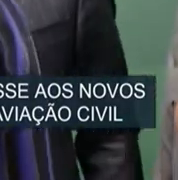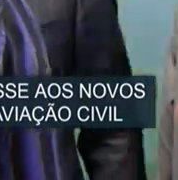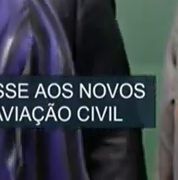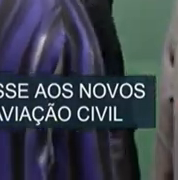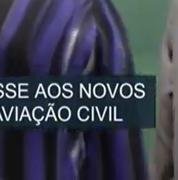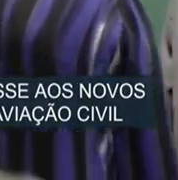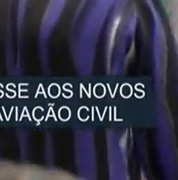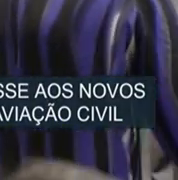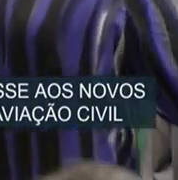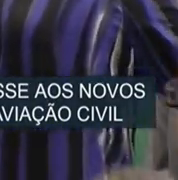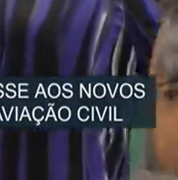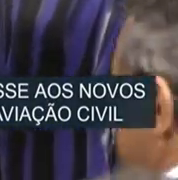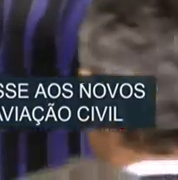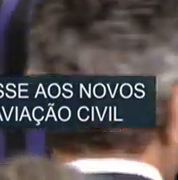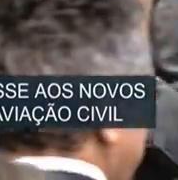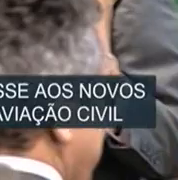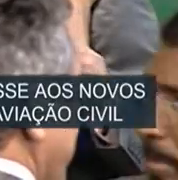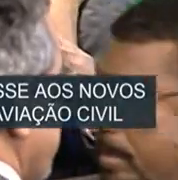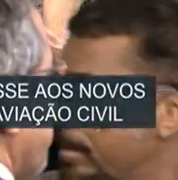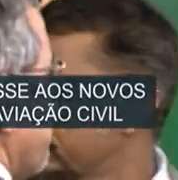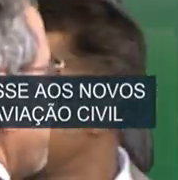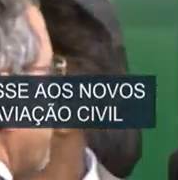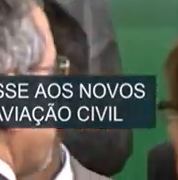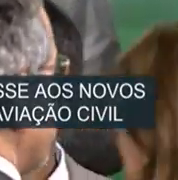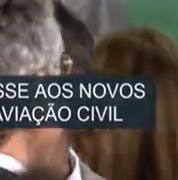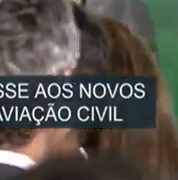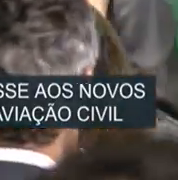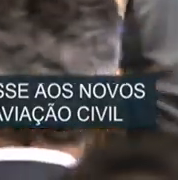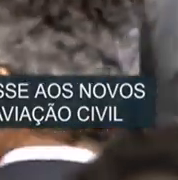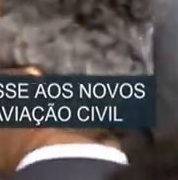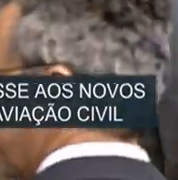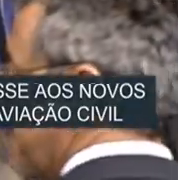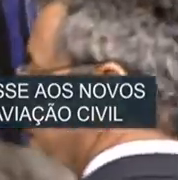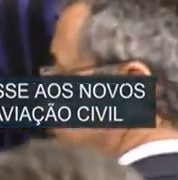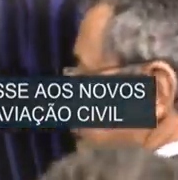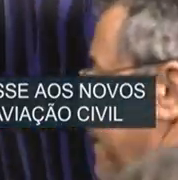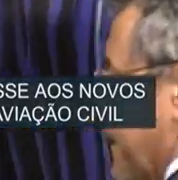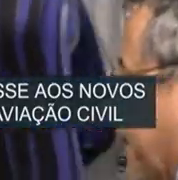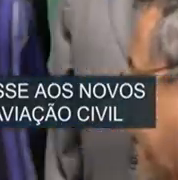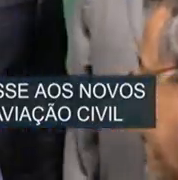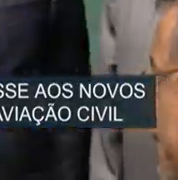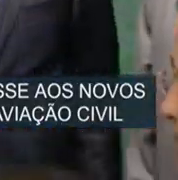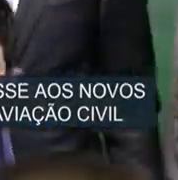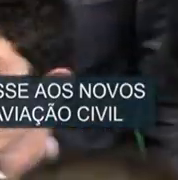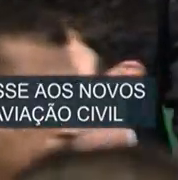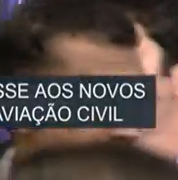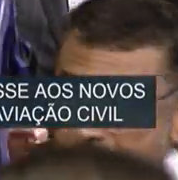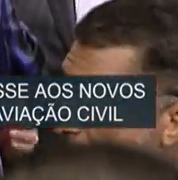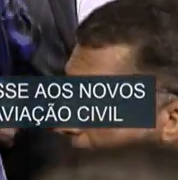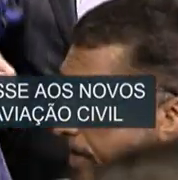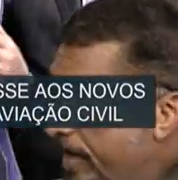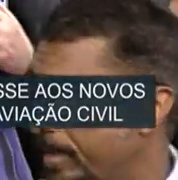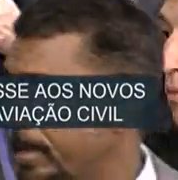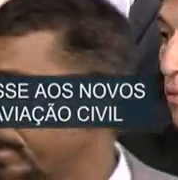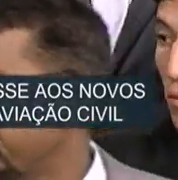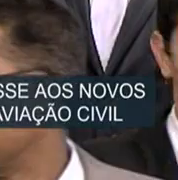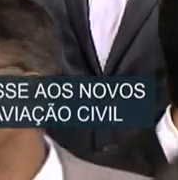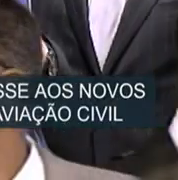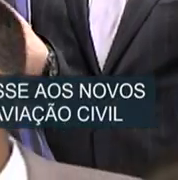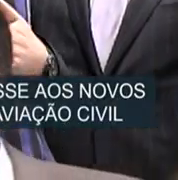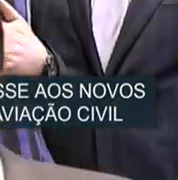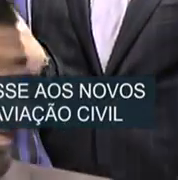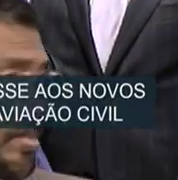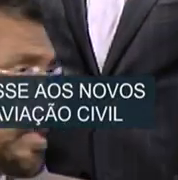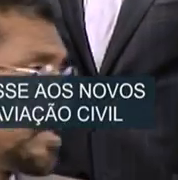você acompanhou a cerimônia de posse dos novos ministros da agricultura do trabalho e da secretaria de Aviação